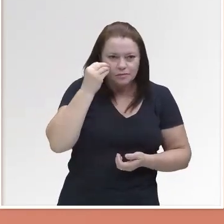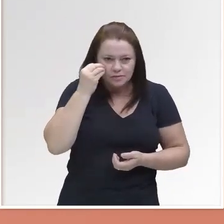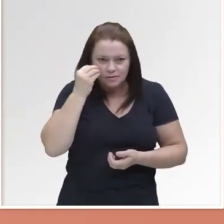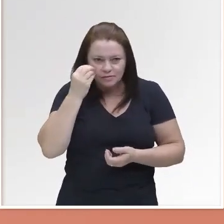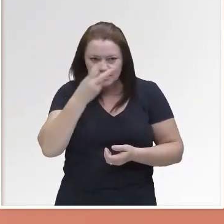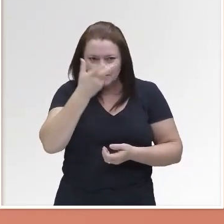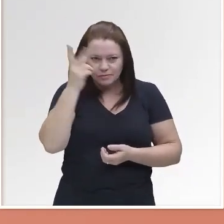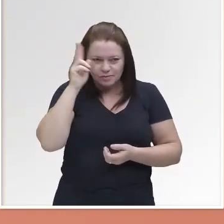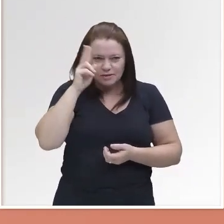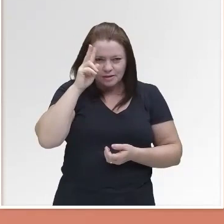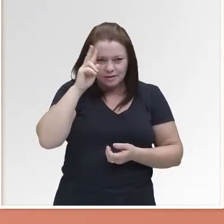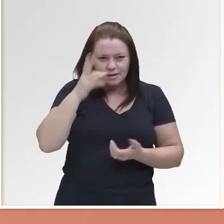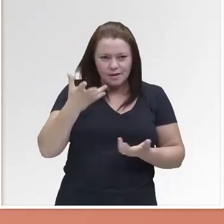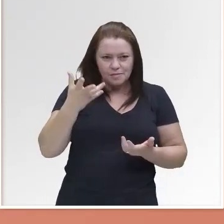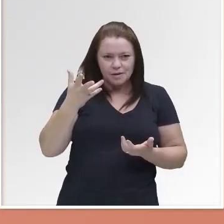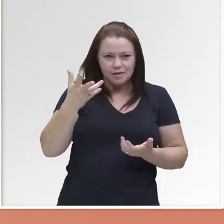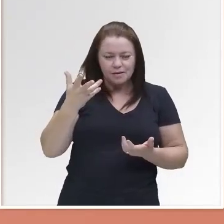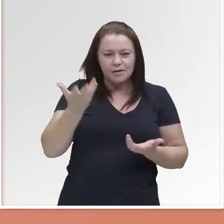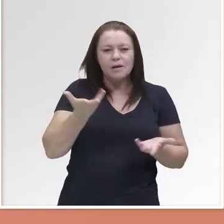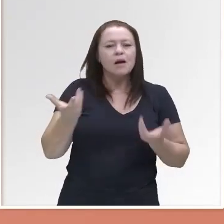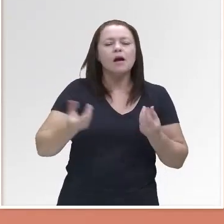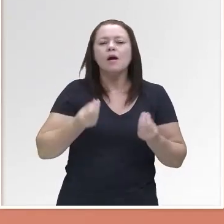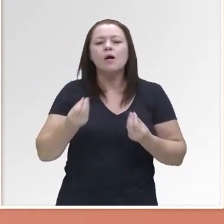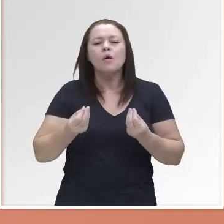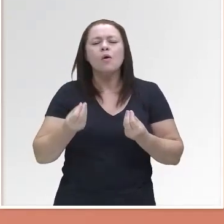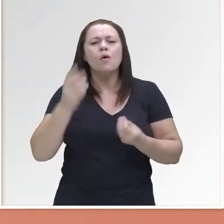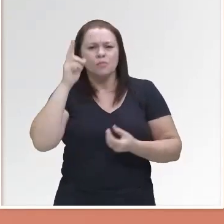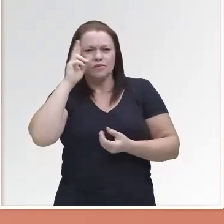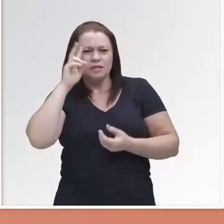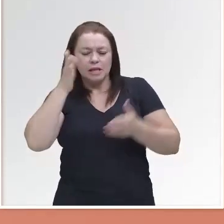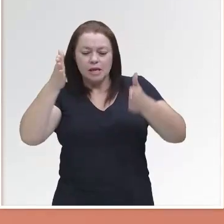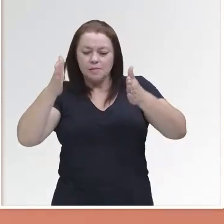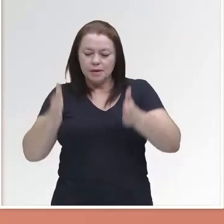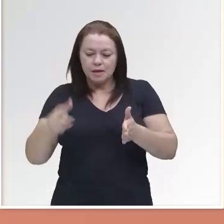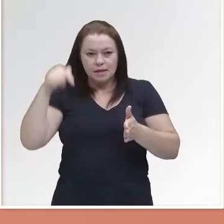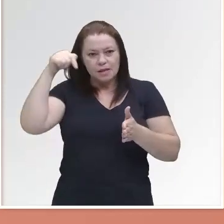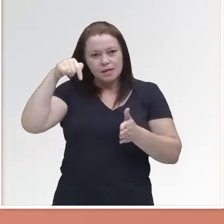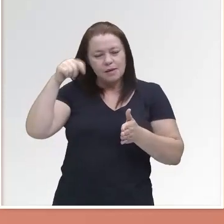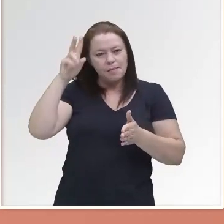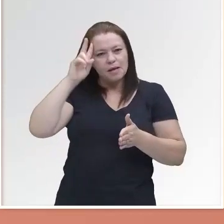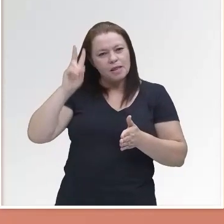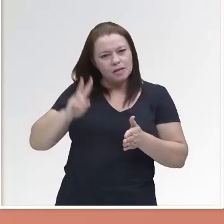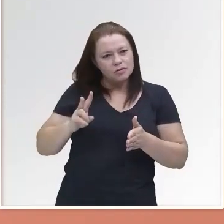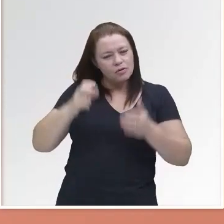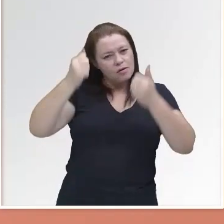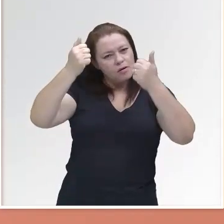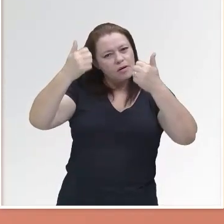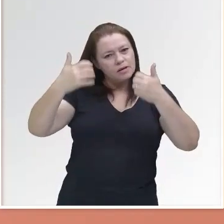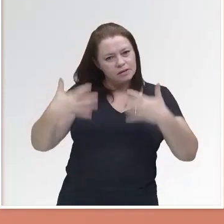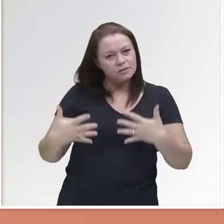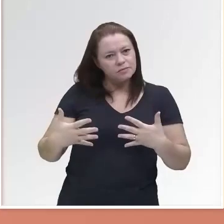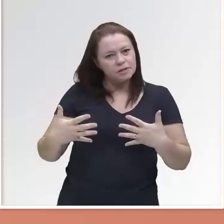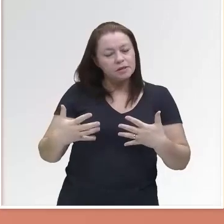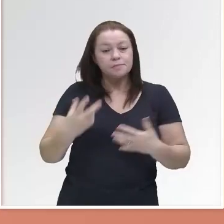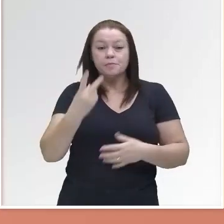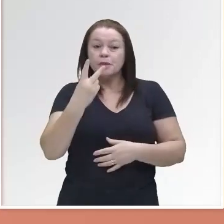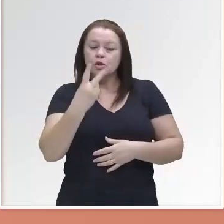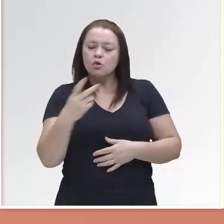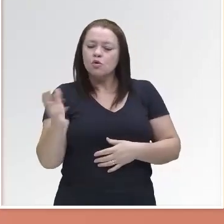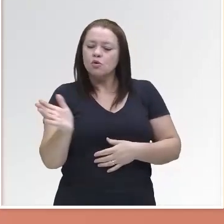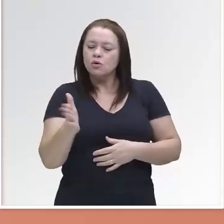história que fala sobre isso? Você lembra dessa parte da história? Duas enguias